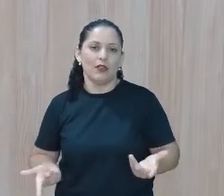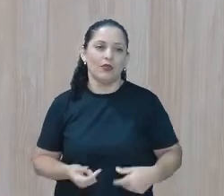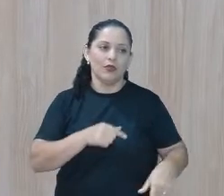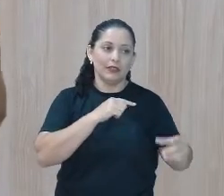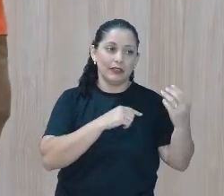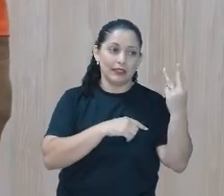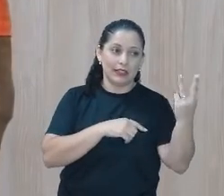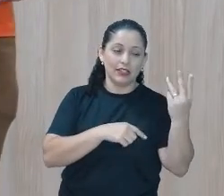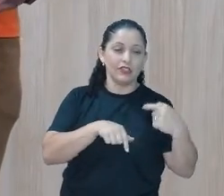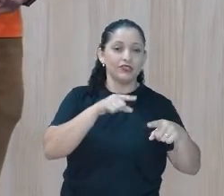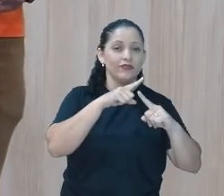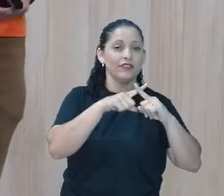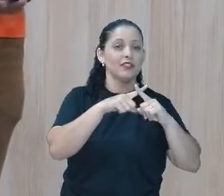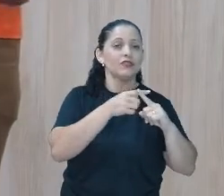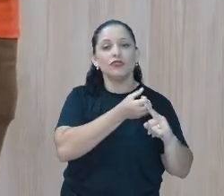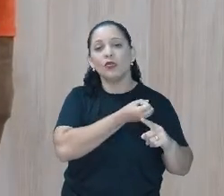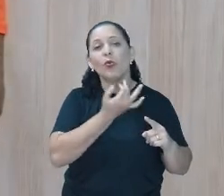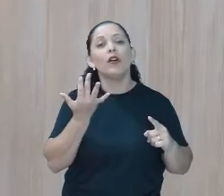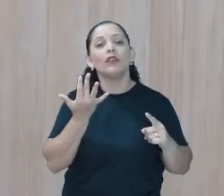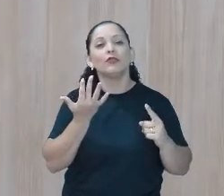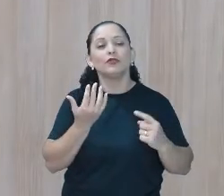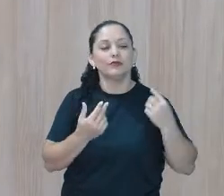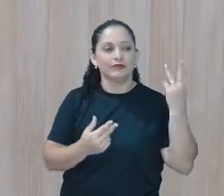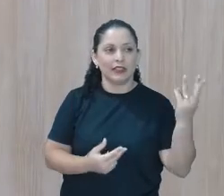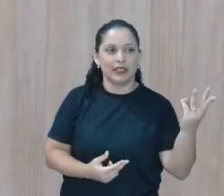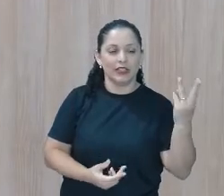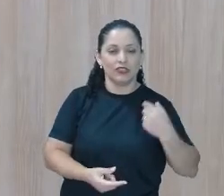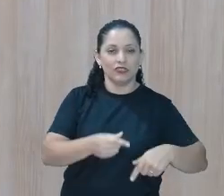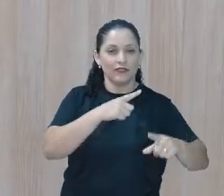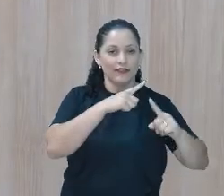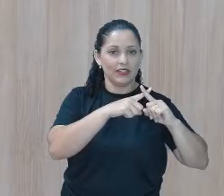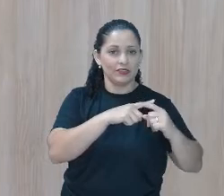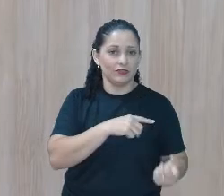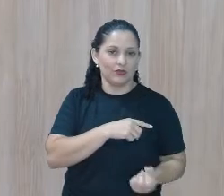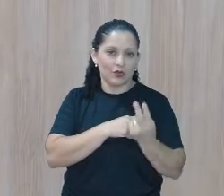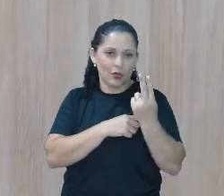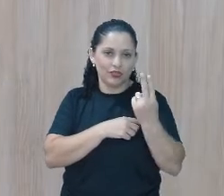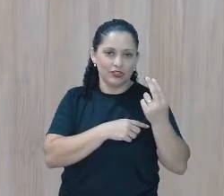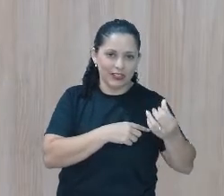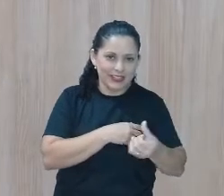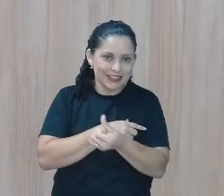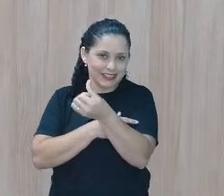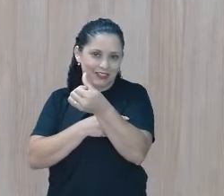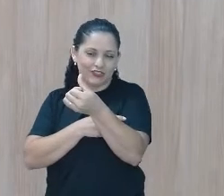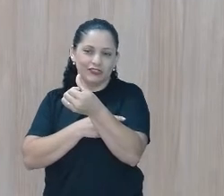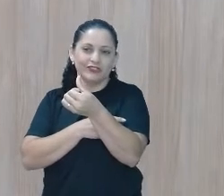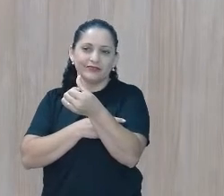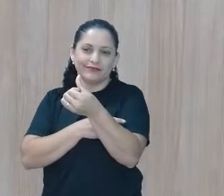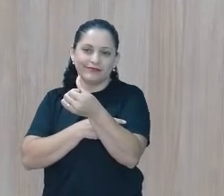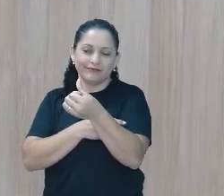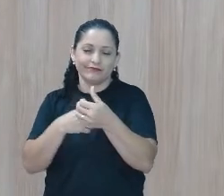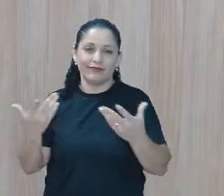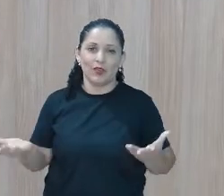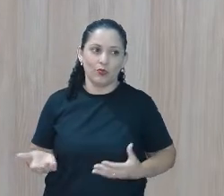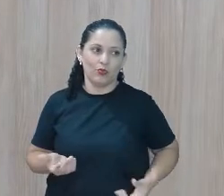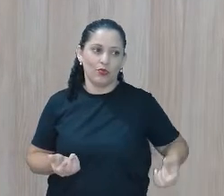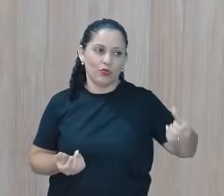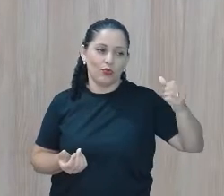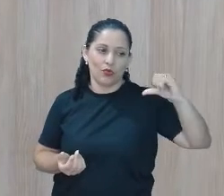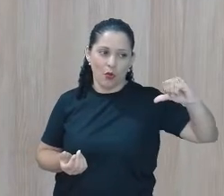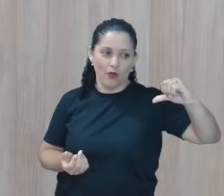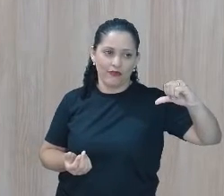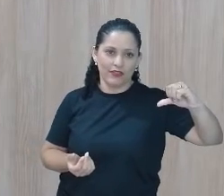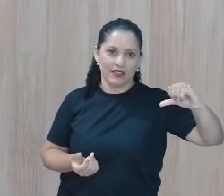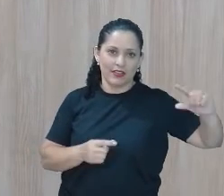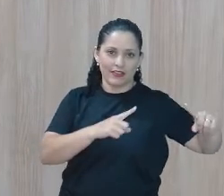por quanto para dar 6? Eu tive que multiplicar o 3 por 2. Então, se eu multiplicar o 9